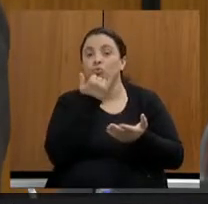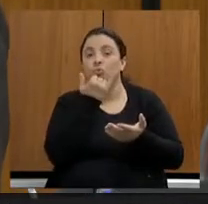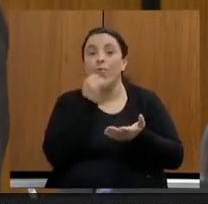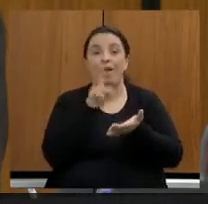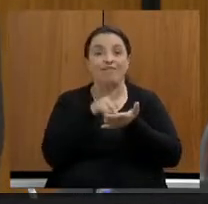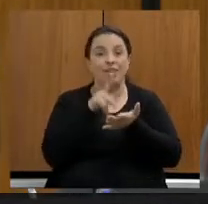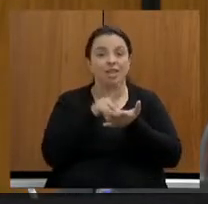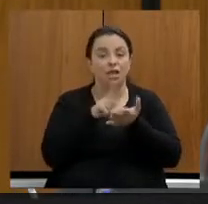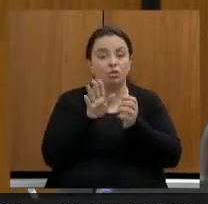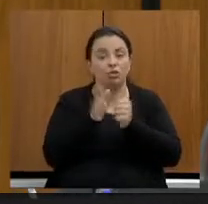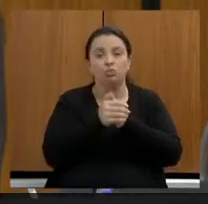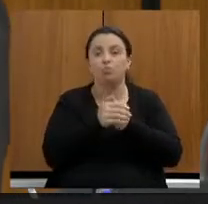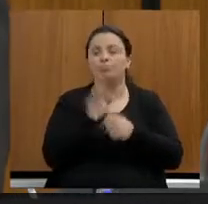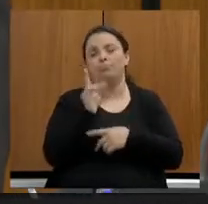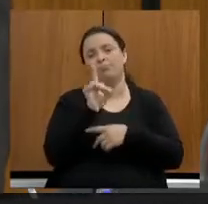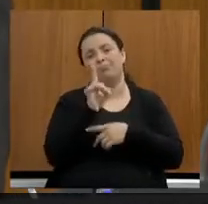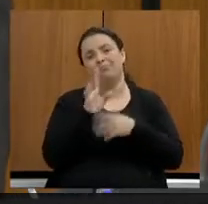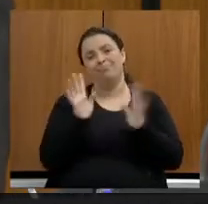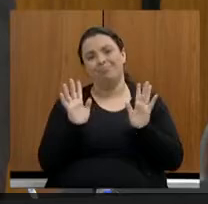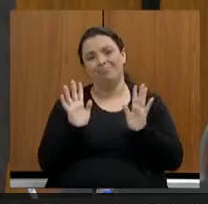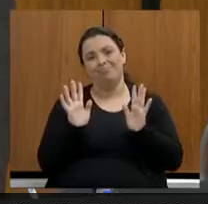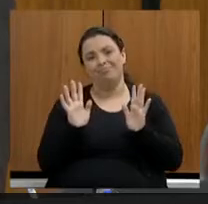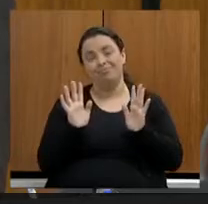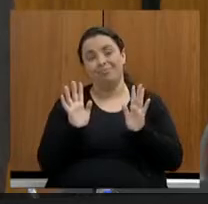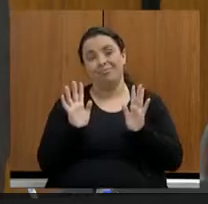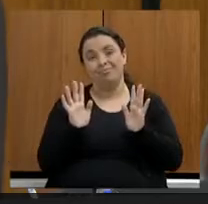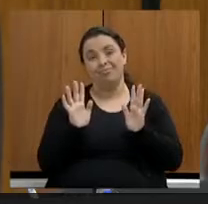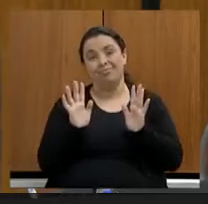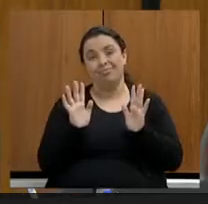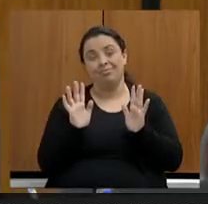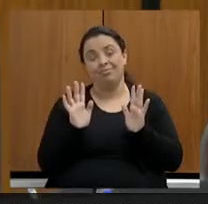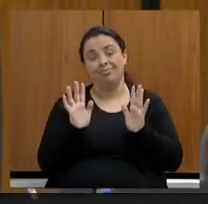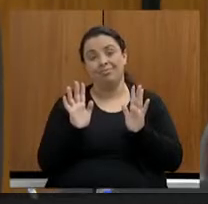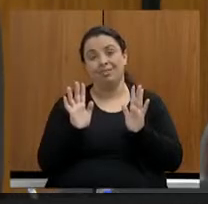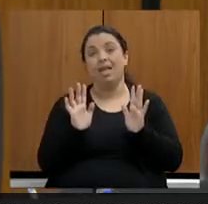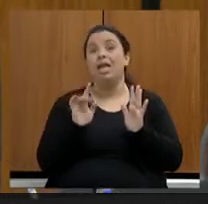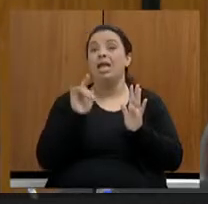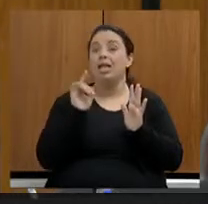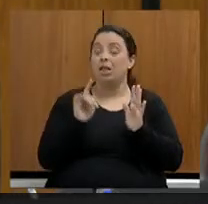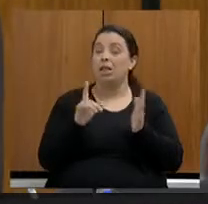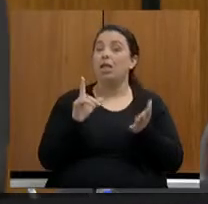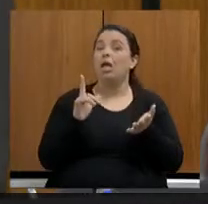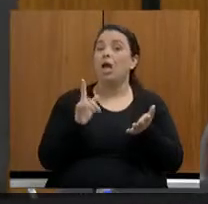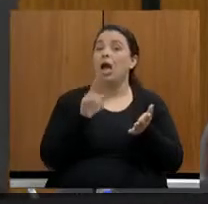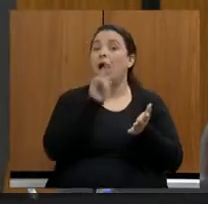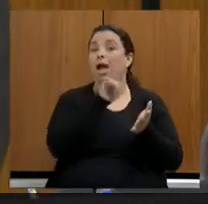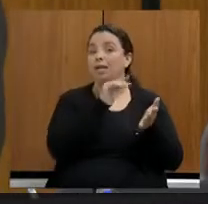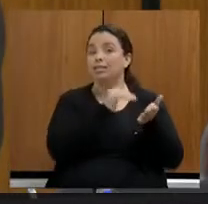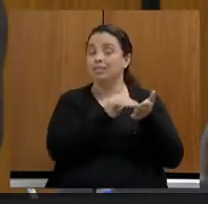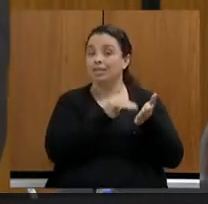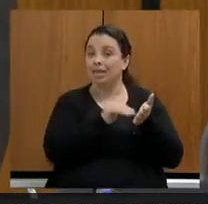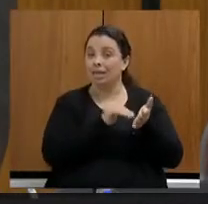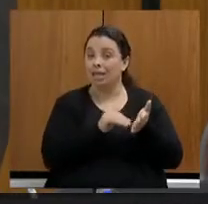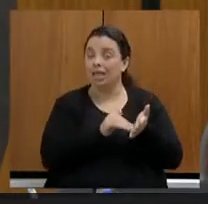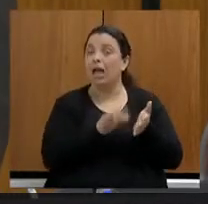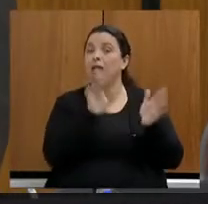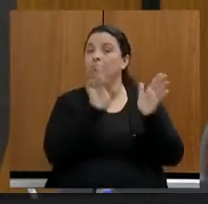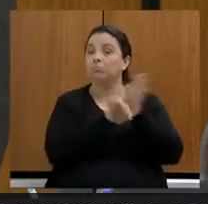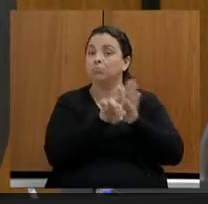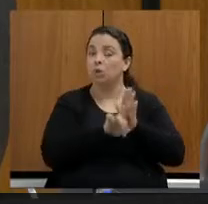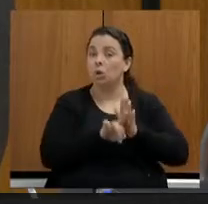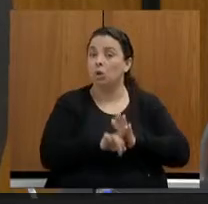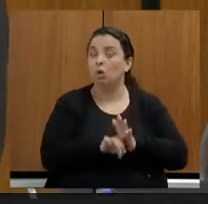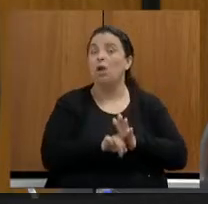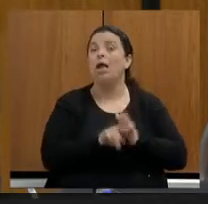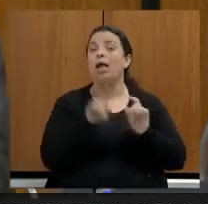que a gente tá vivendo aqui tanto é que Os questionamentos da secretária são questionamentos mais e Ordem